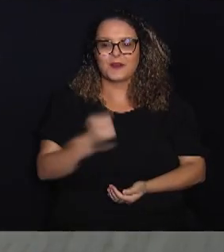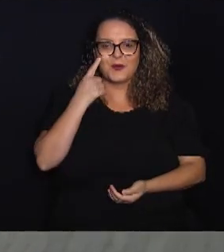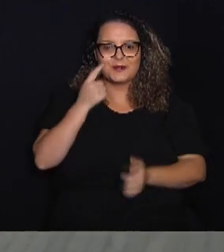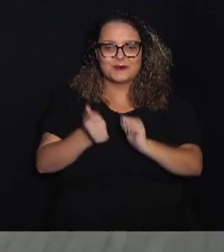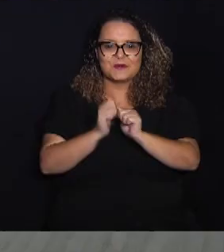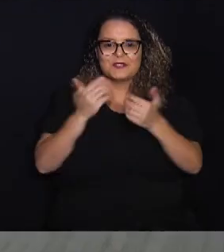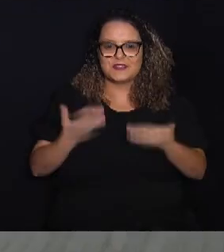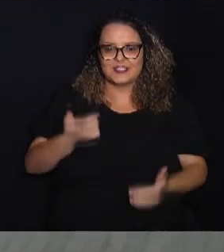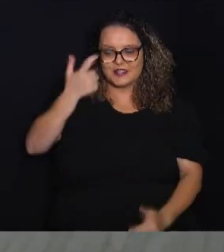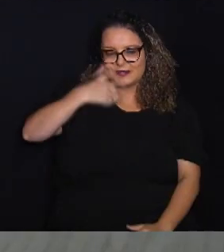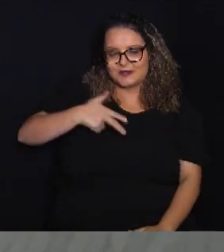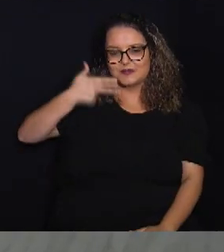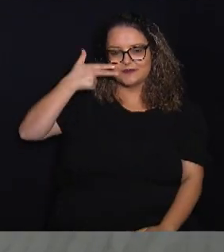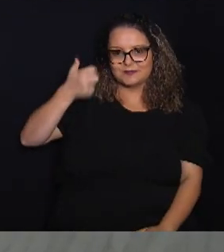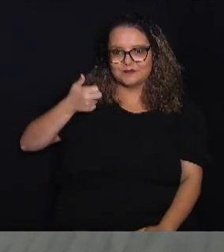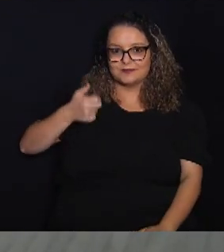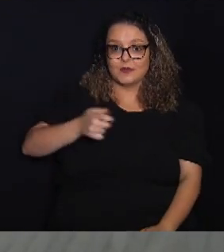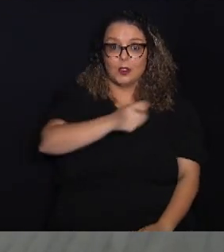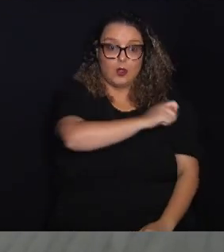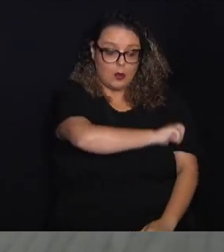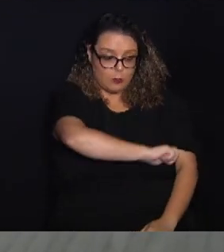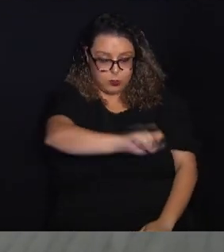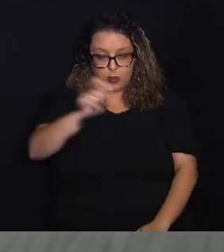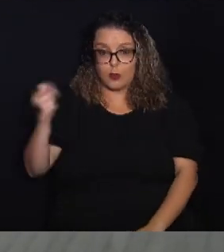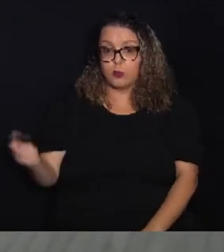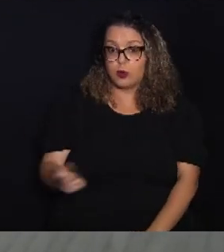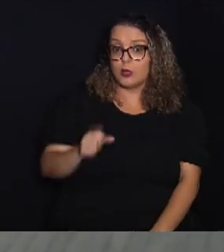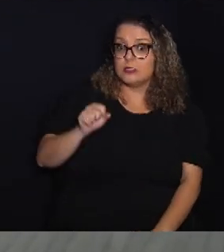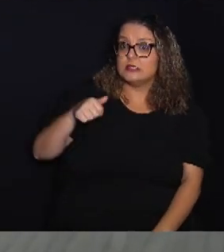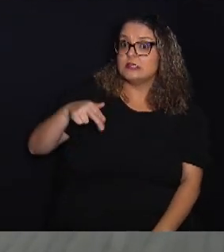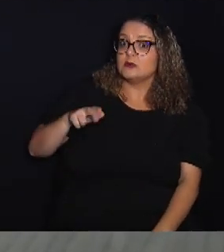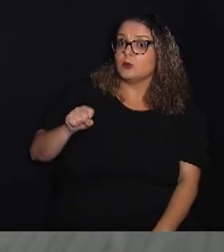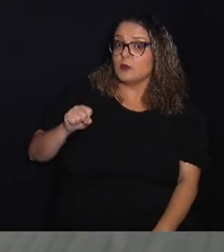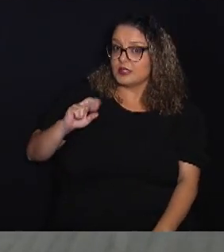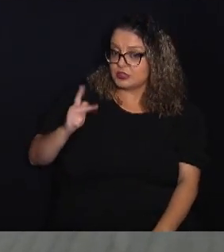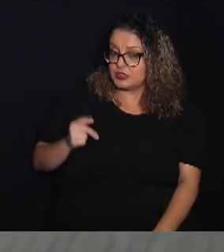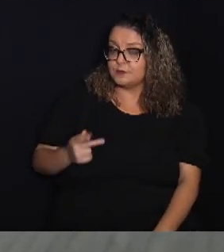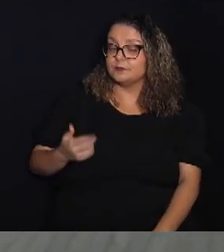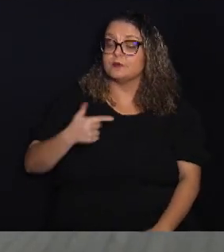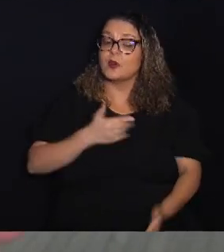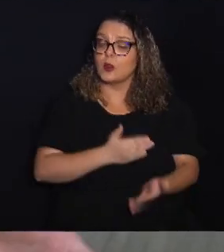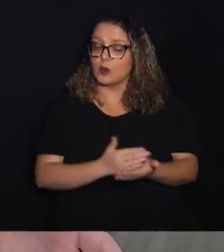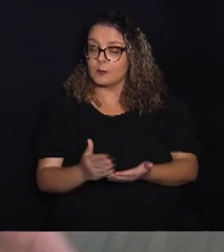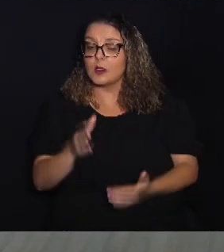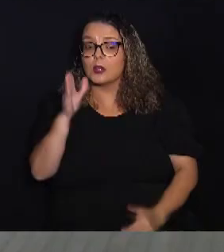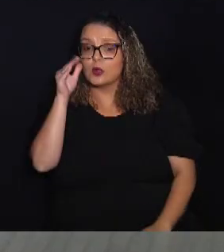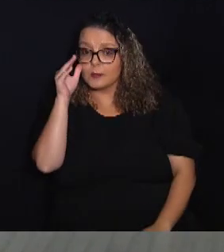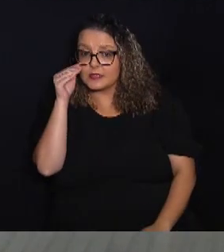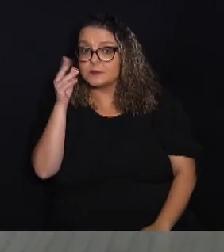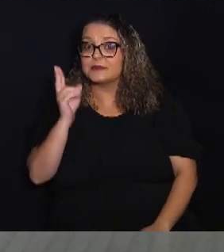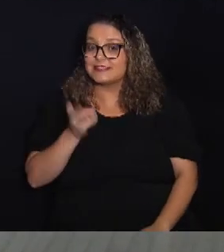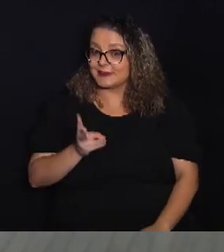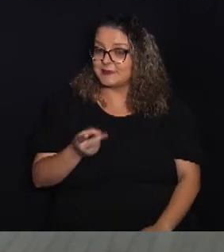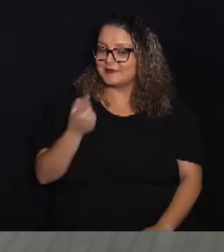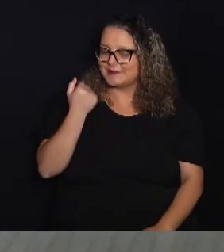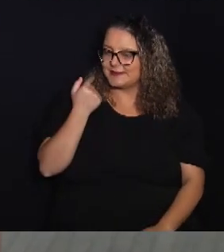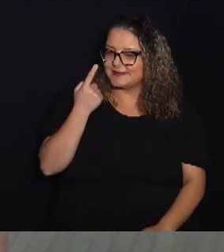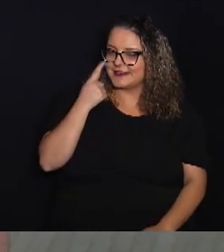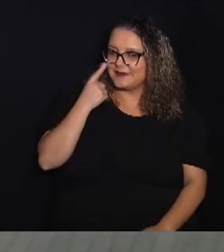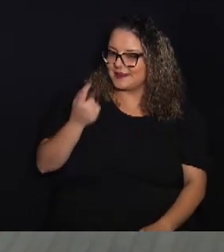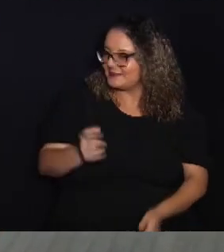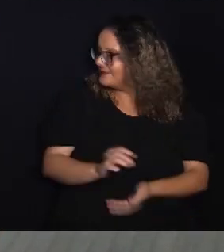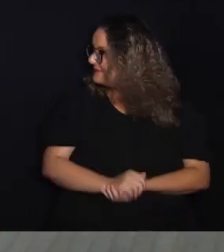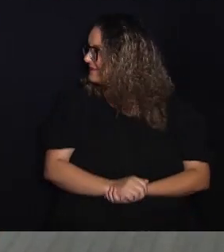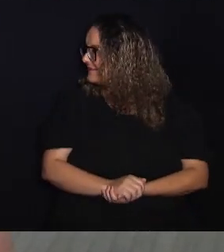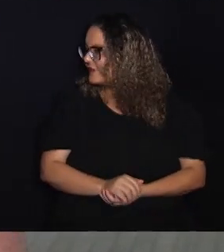Olha o esporte aí, eu sou o Rafael Turati. O tema de hoje é um esporte de raquete, o squash. E como sempre, a gente começa com algumas